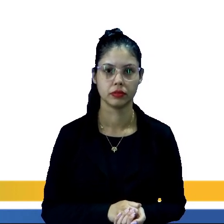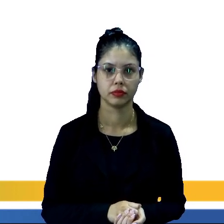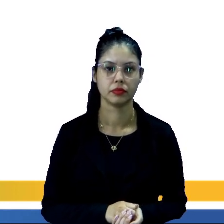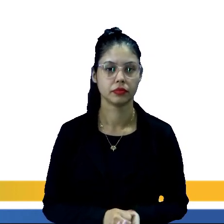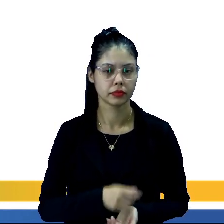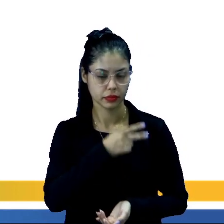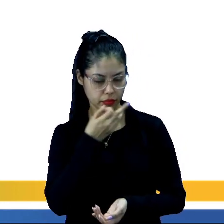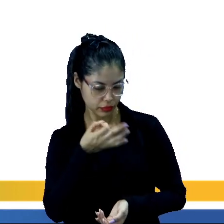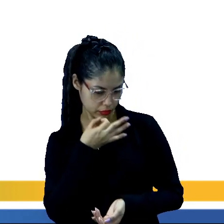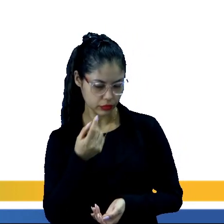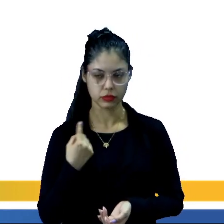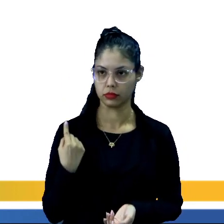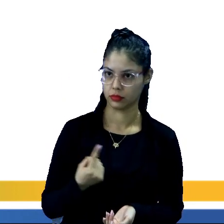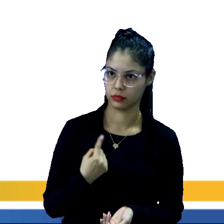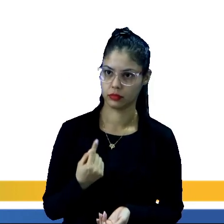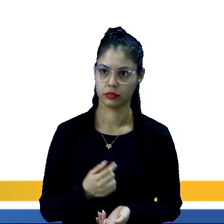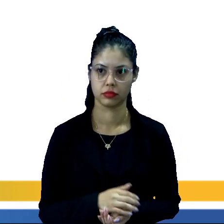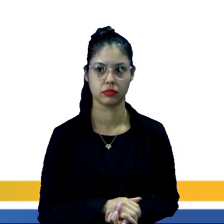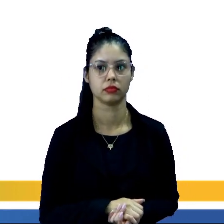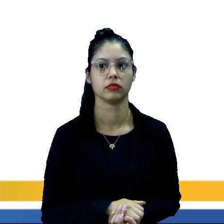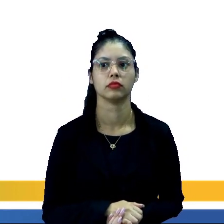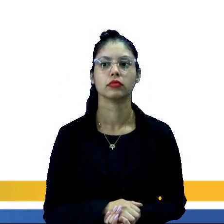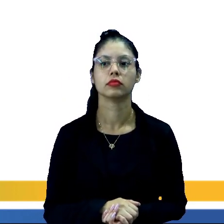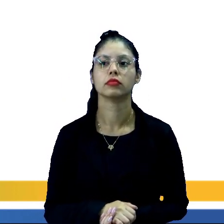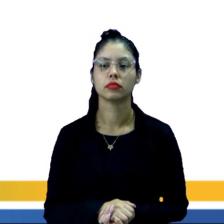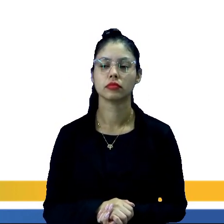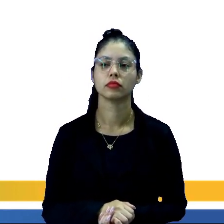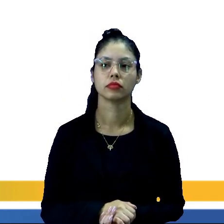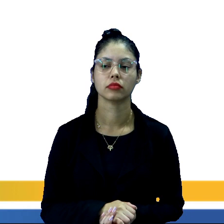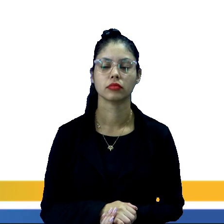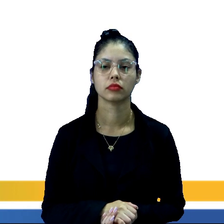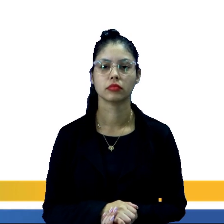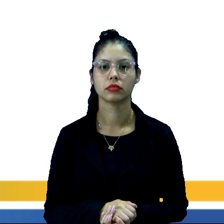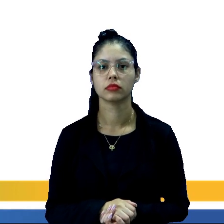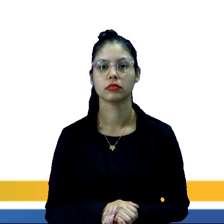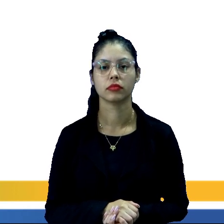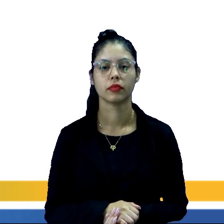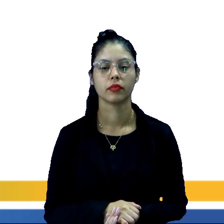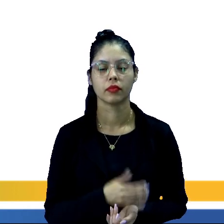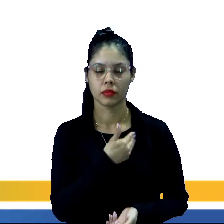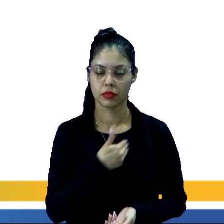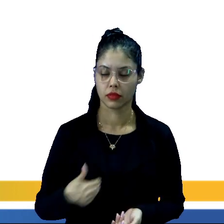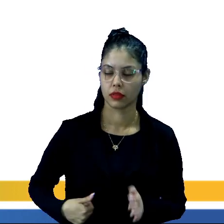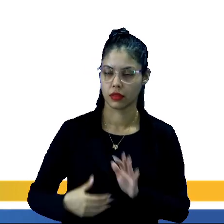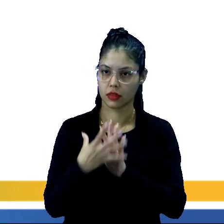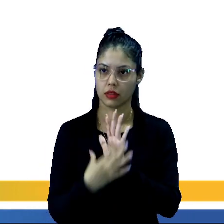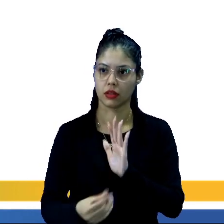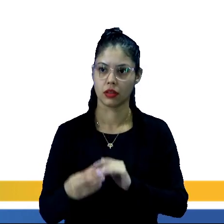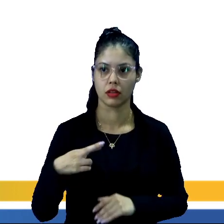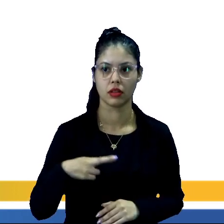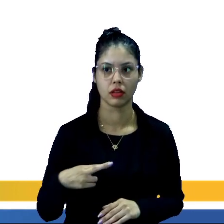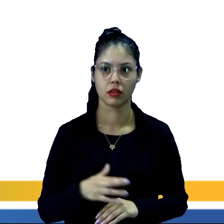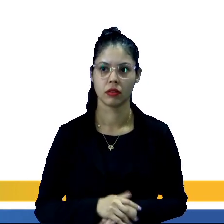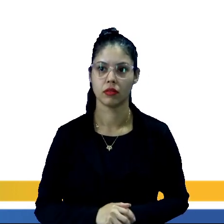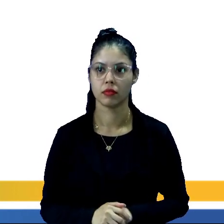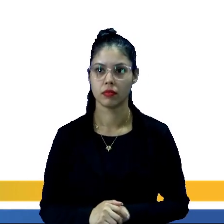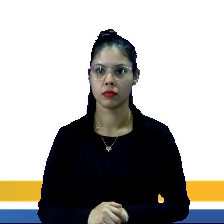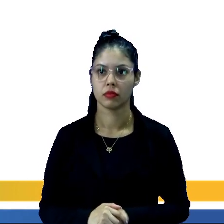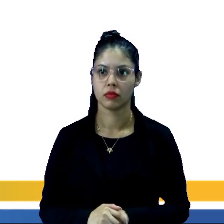né, pessoal aí desse homem, né, que a opinião pública ela é um reflexo da opinião privada.